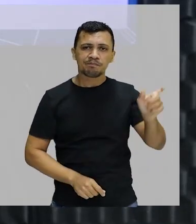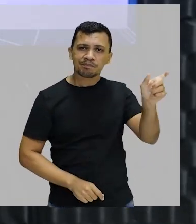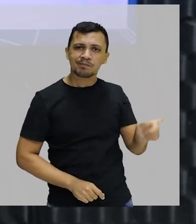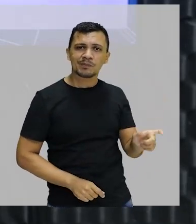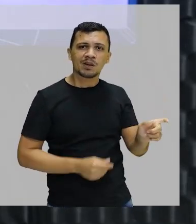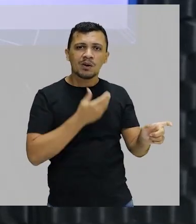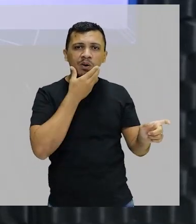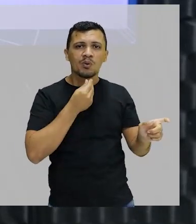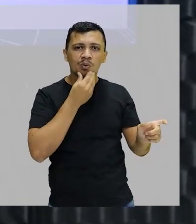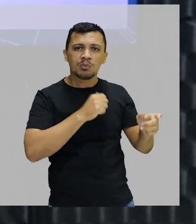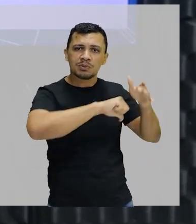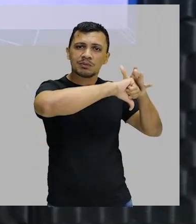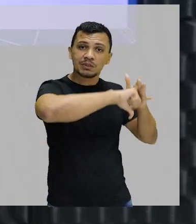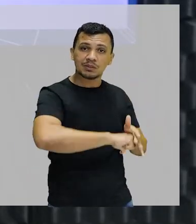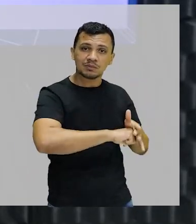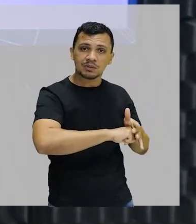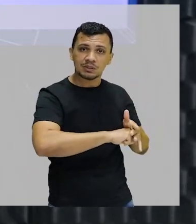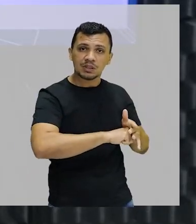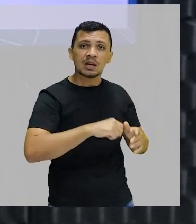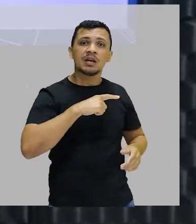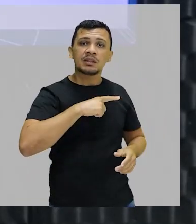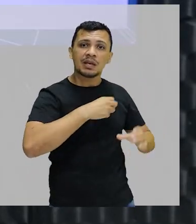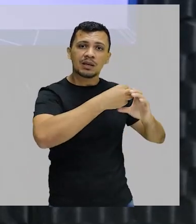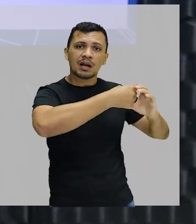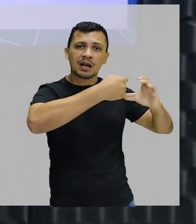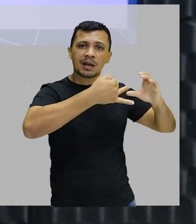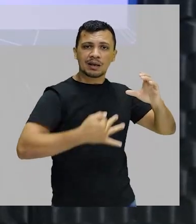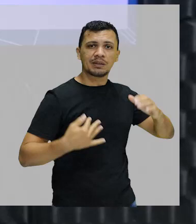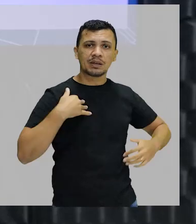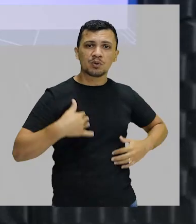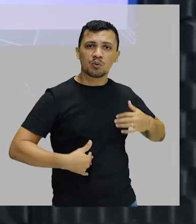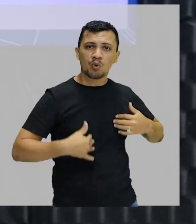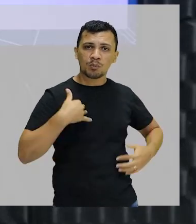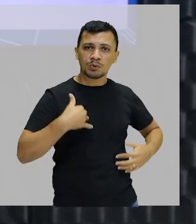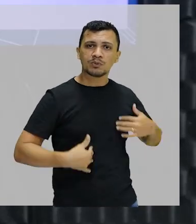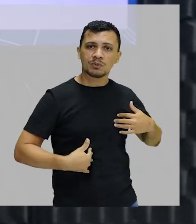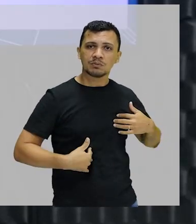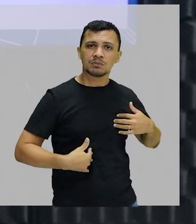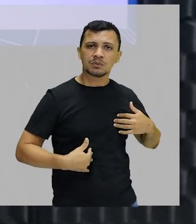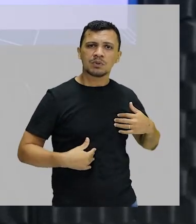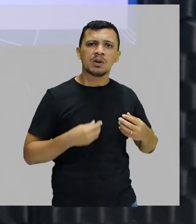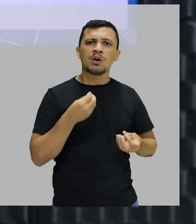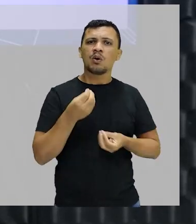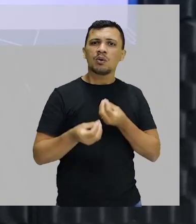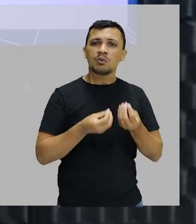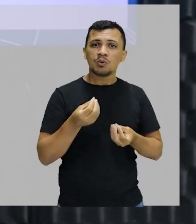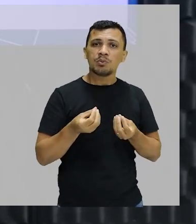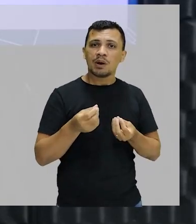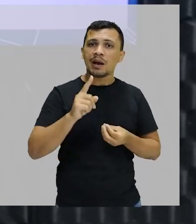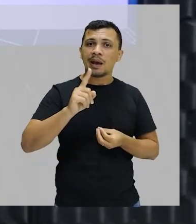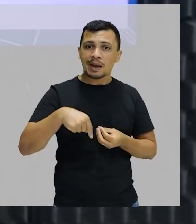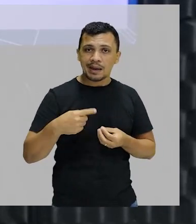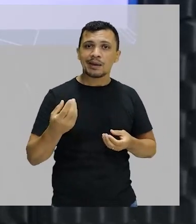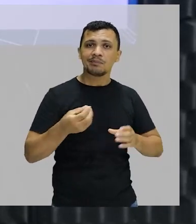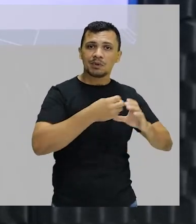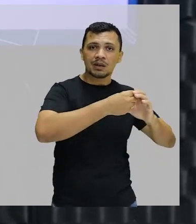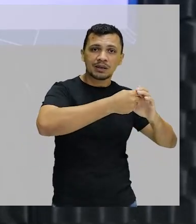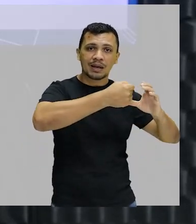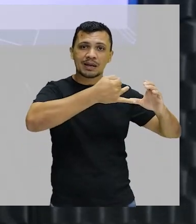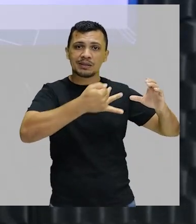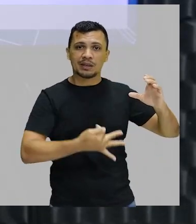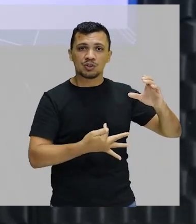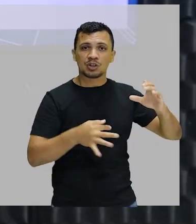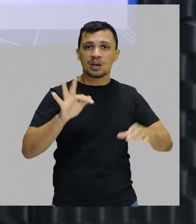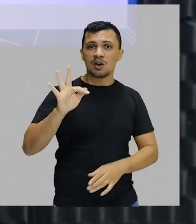partir, sobretudo, de suas características morfológicas. Pessoal, morfológica vem da ideia de características de